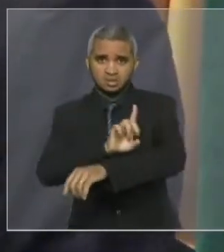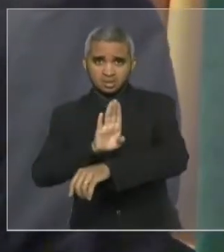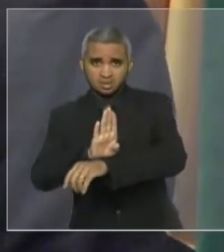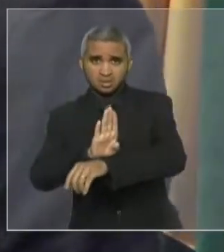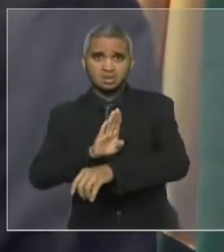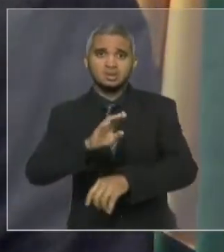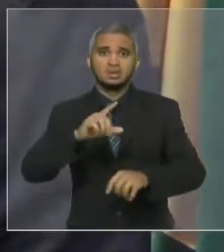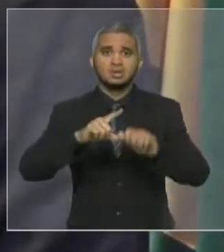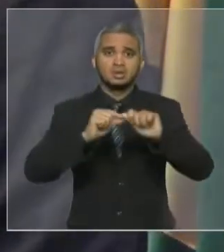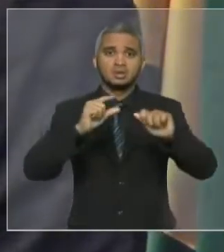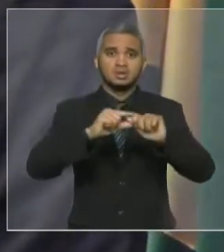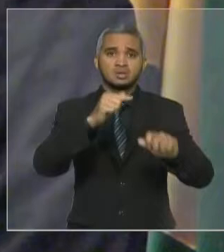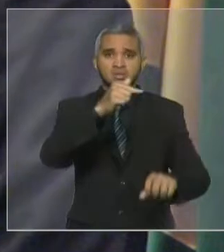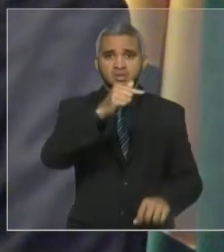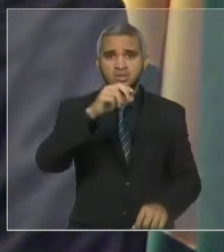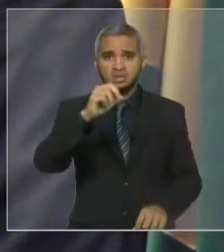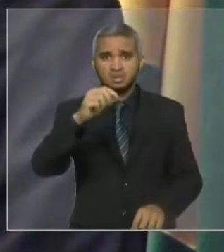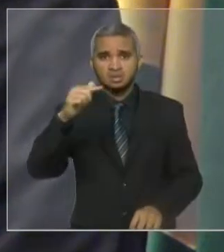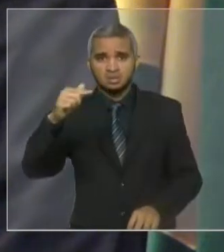e na Lei